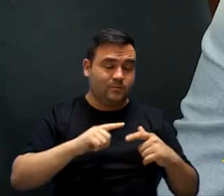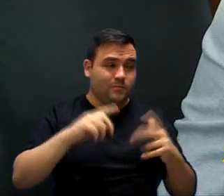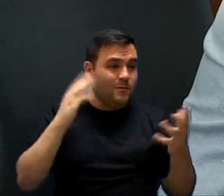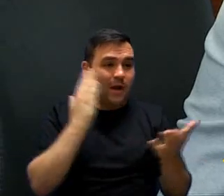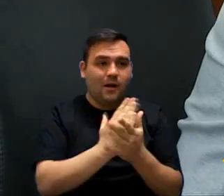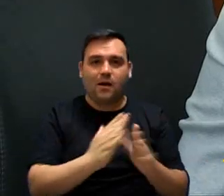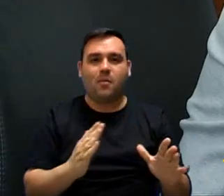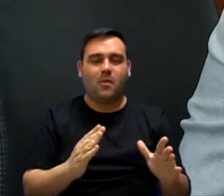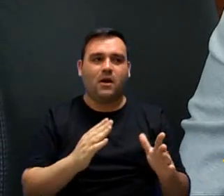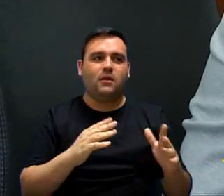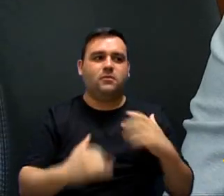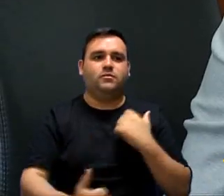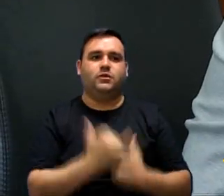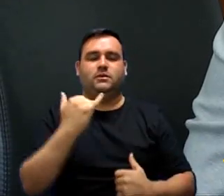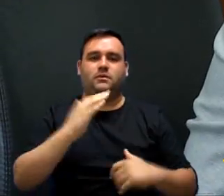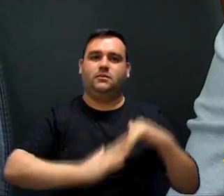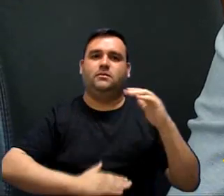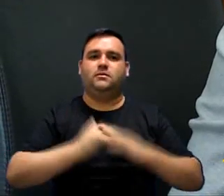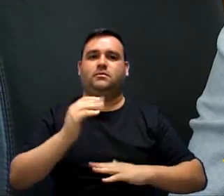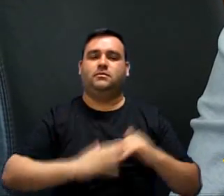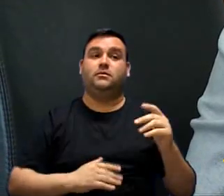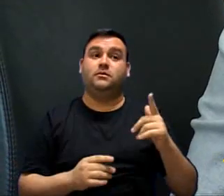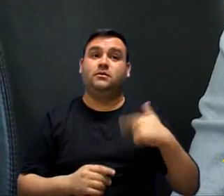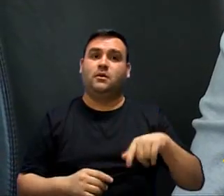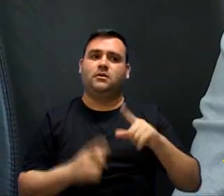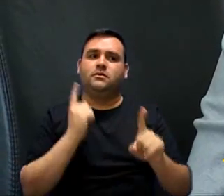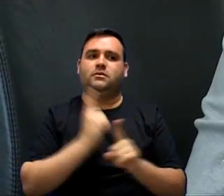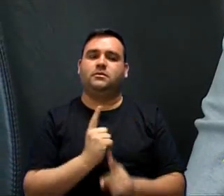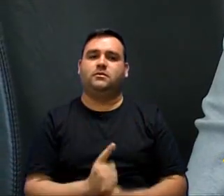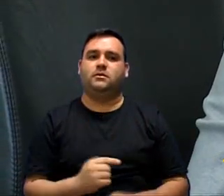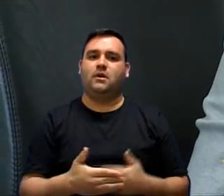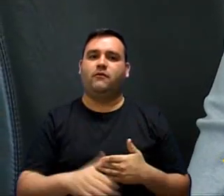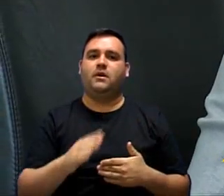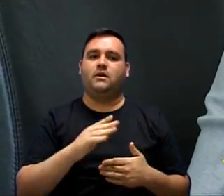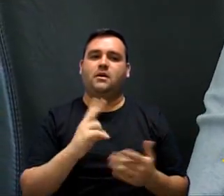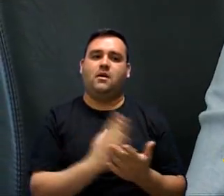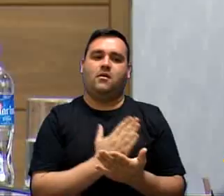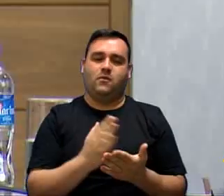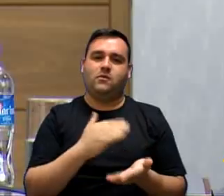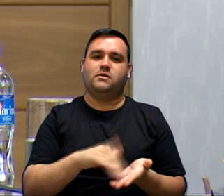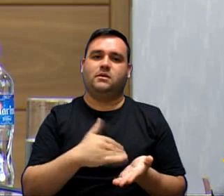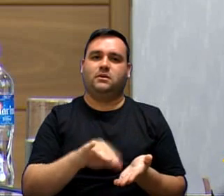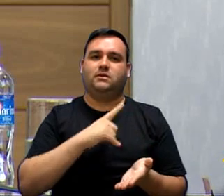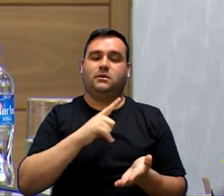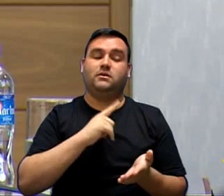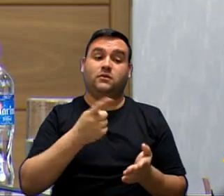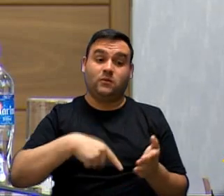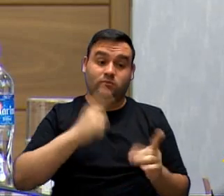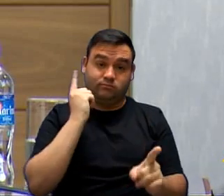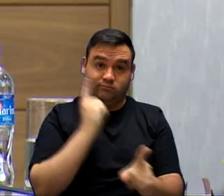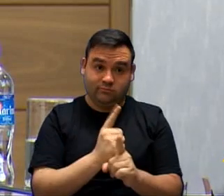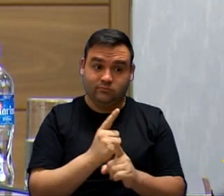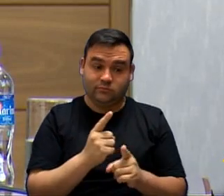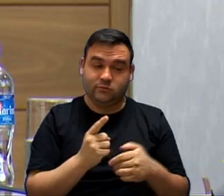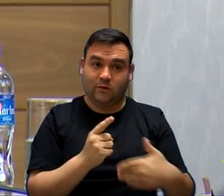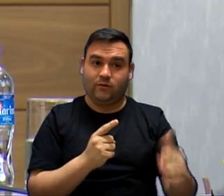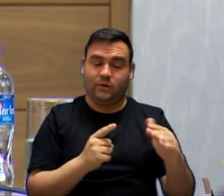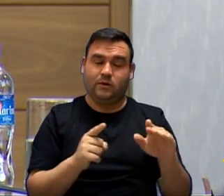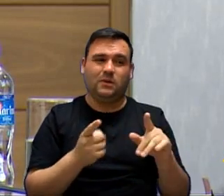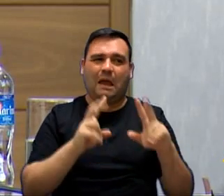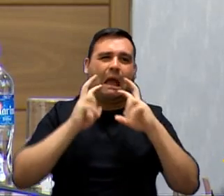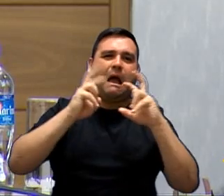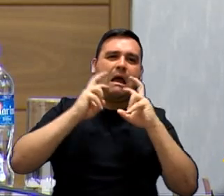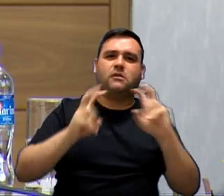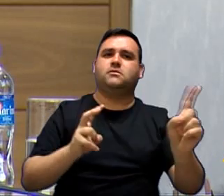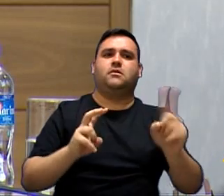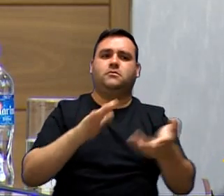extirpar esse tipo de procedimento. Nós vamos identificar. De alguns secretários. Nós vamos identificar. E não adianta gritar,